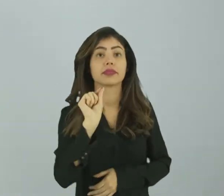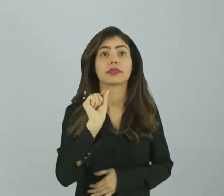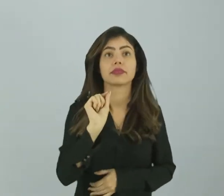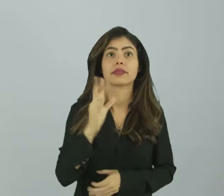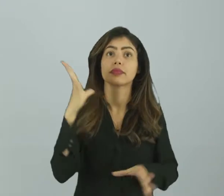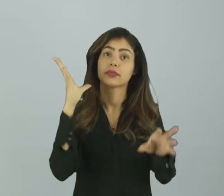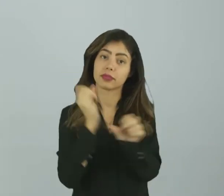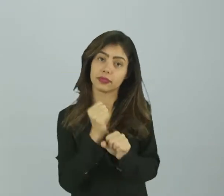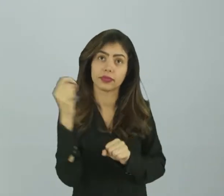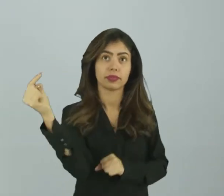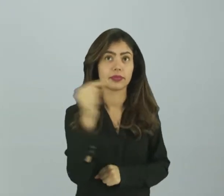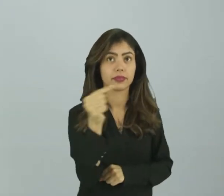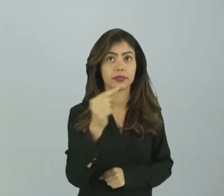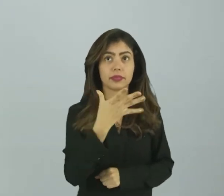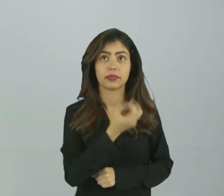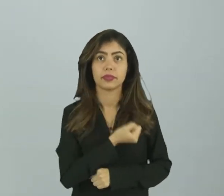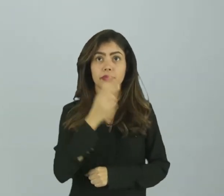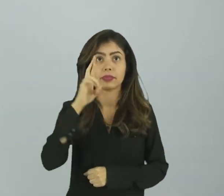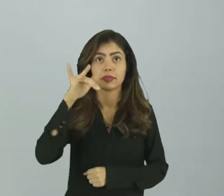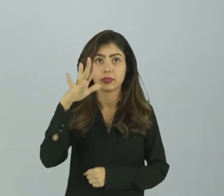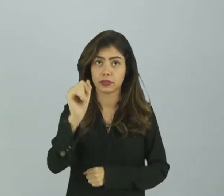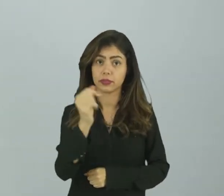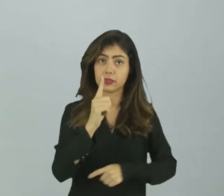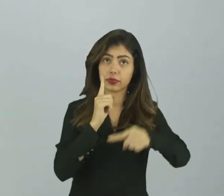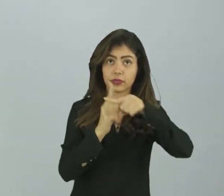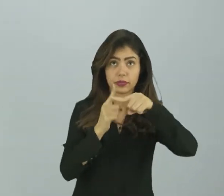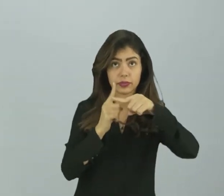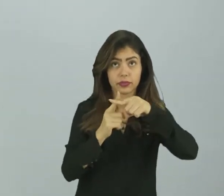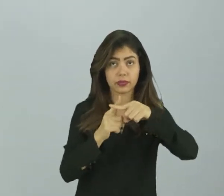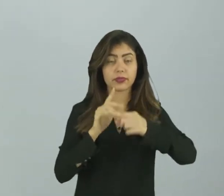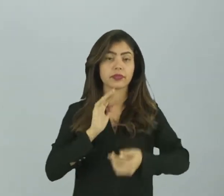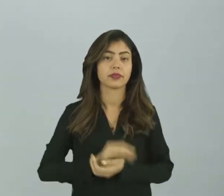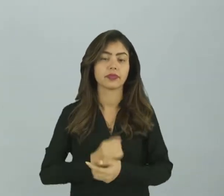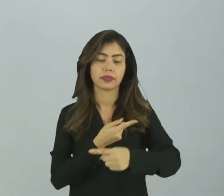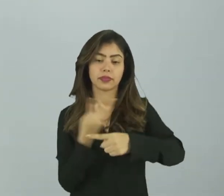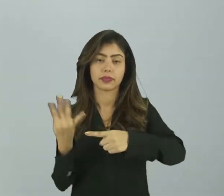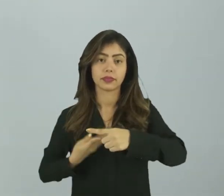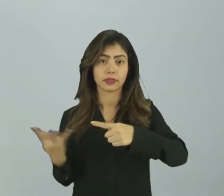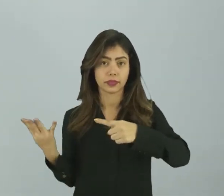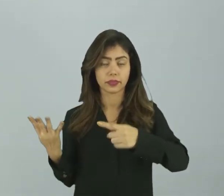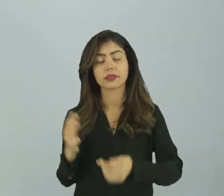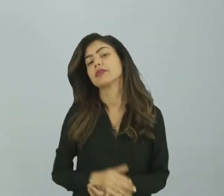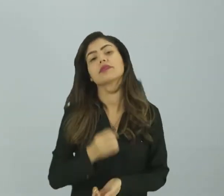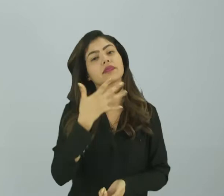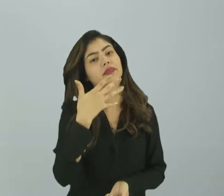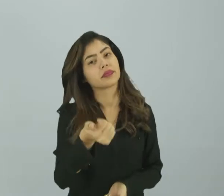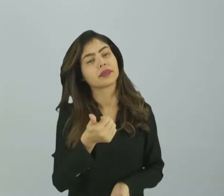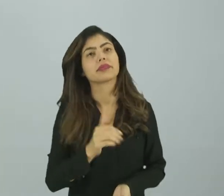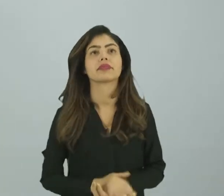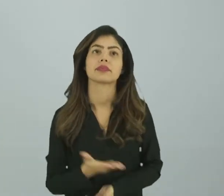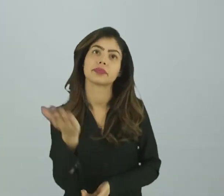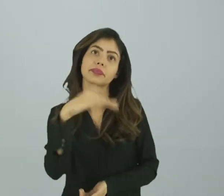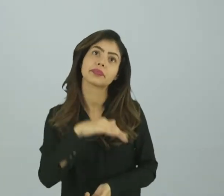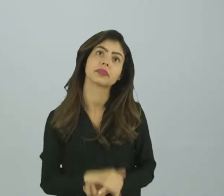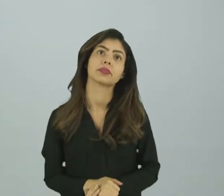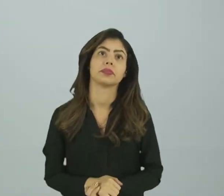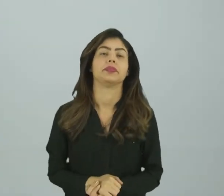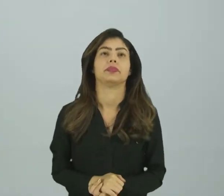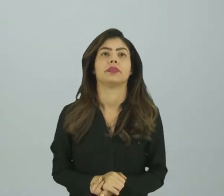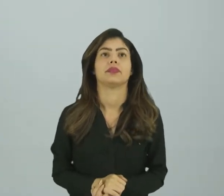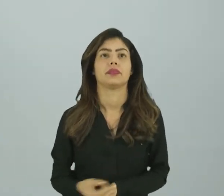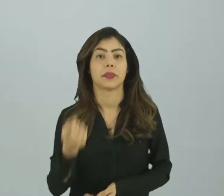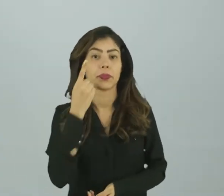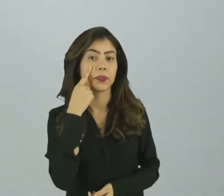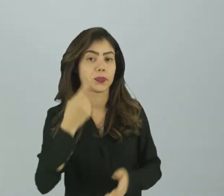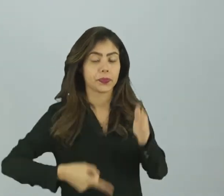adição e subtração com números racionais positivos na forma fracionária. Tudo bem? Então vamos lá. Então